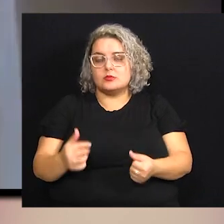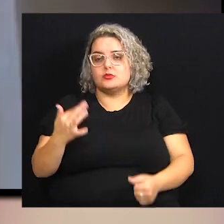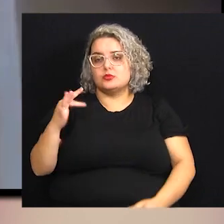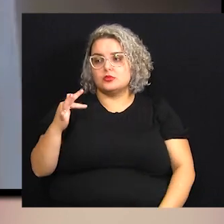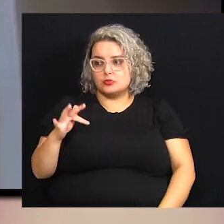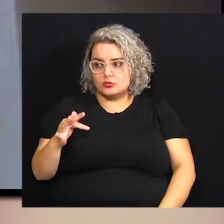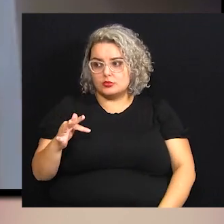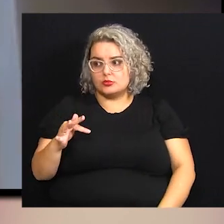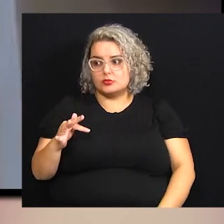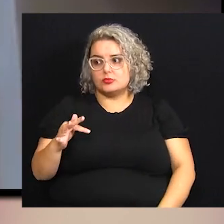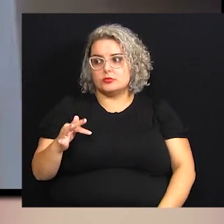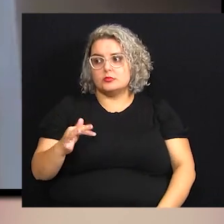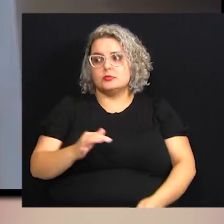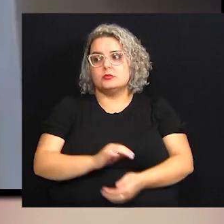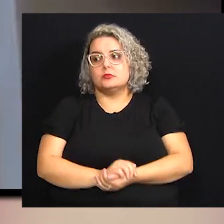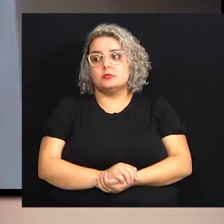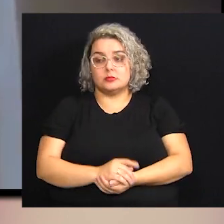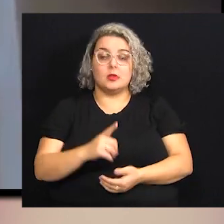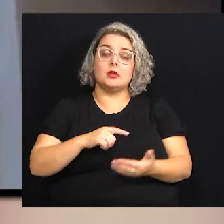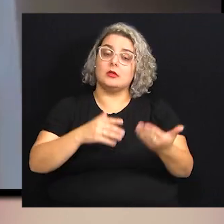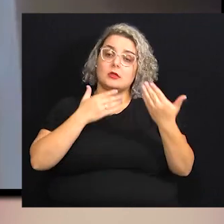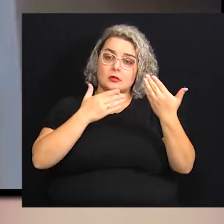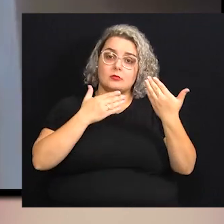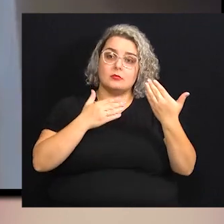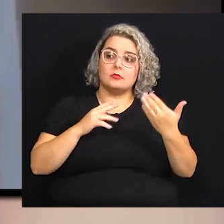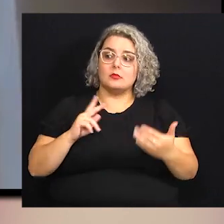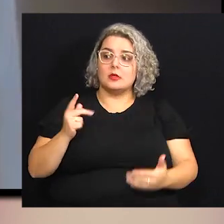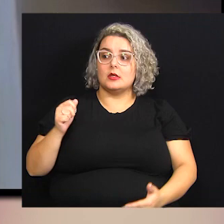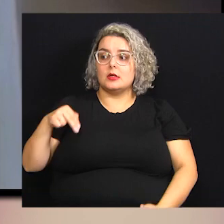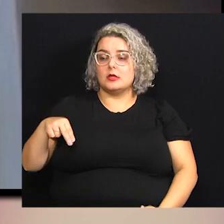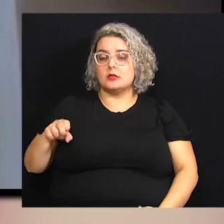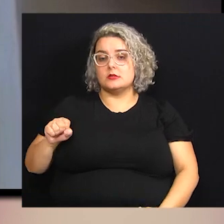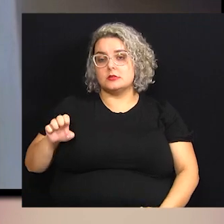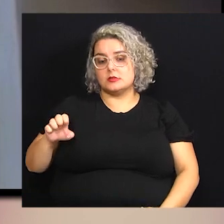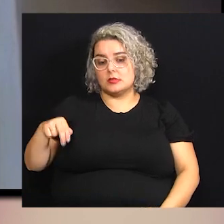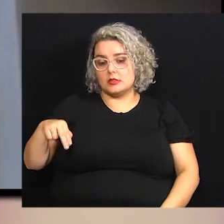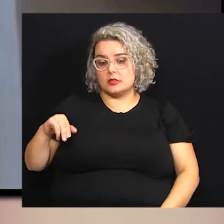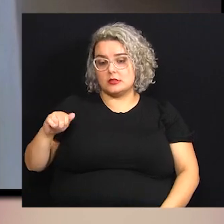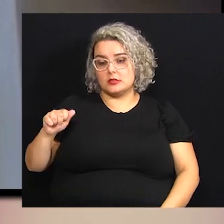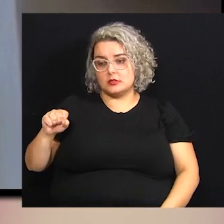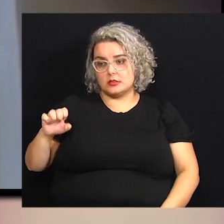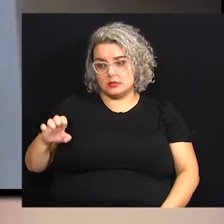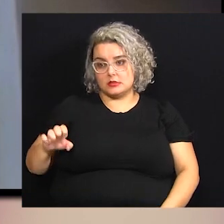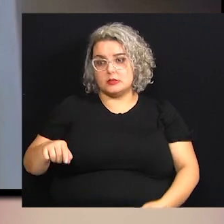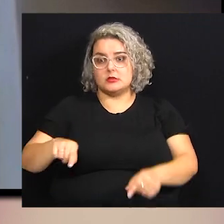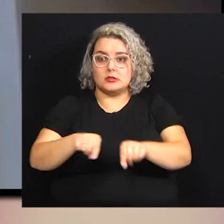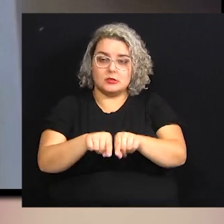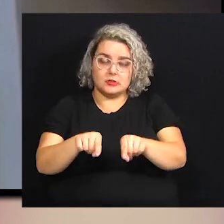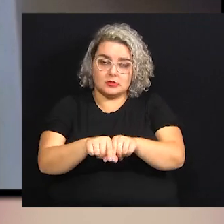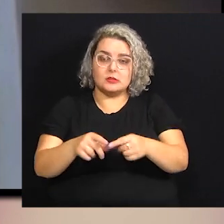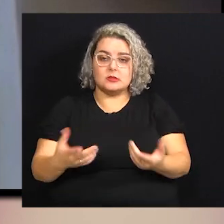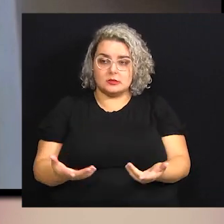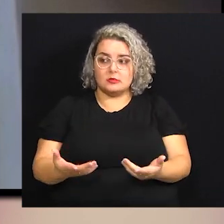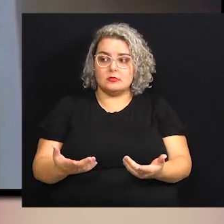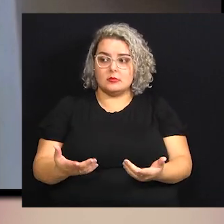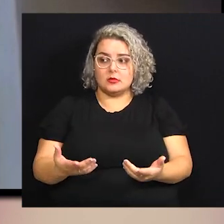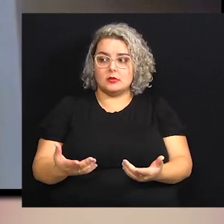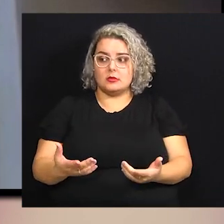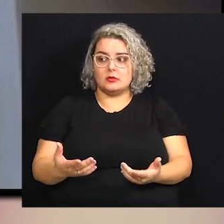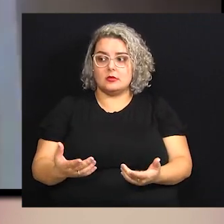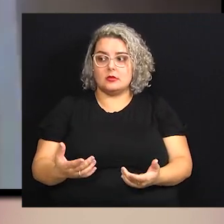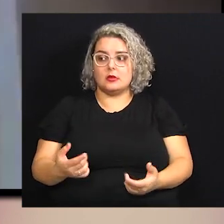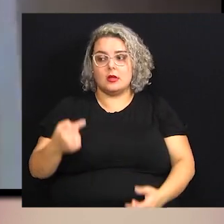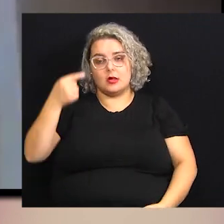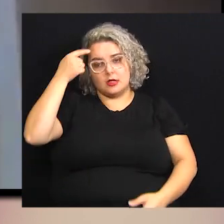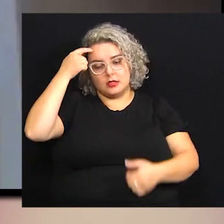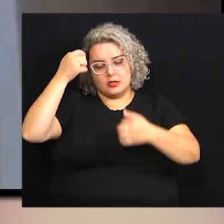sensibilidade dolorosa, e a partir daí você tem uma suspeita de uma hanseníase mesmo, né? E também através da